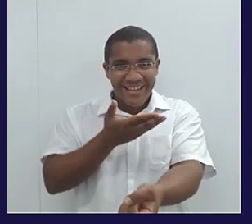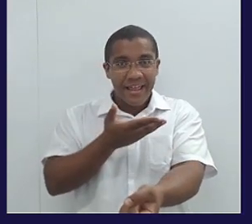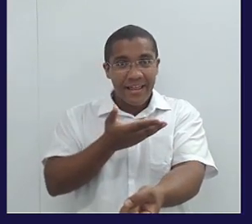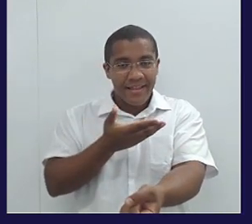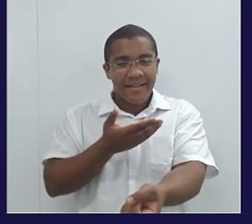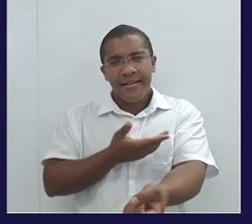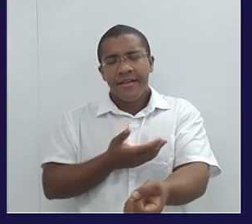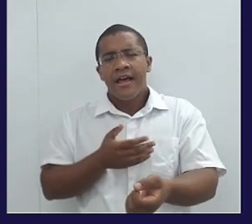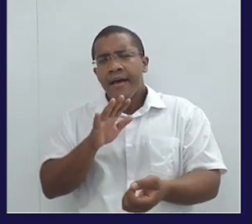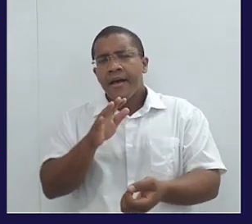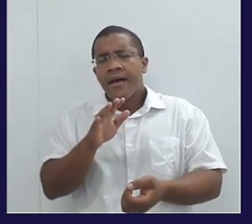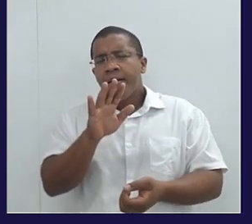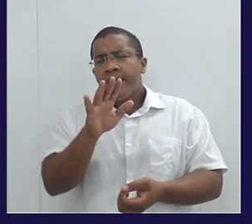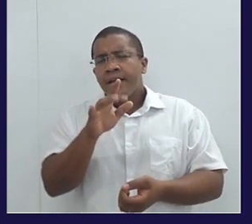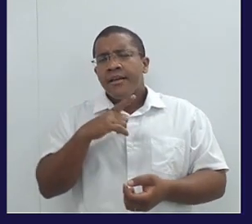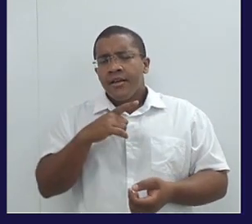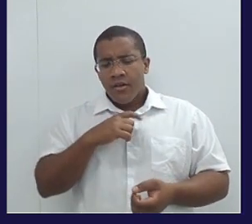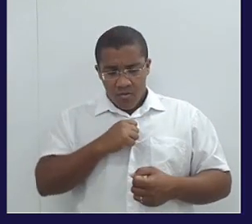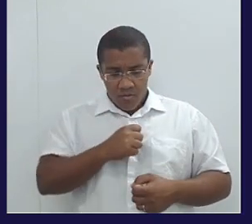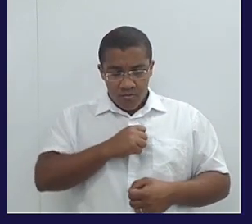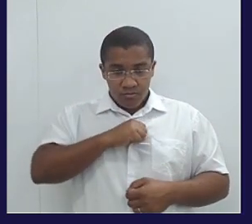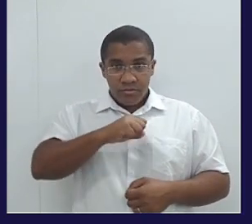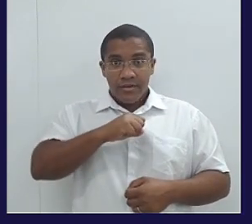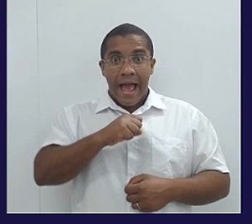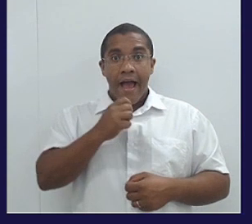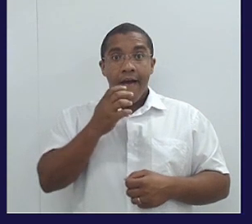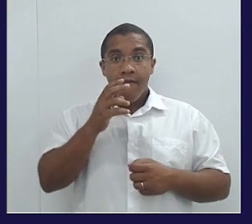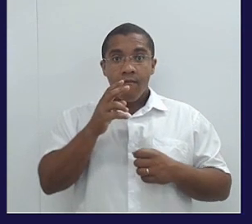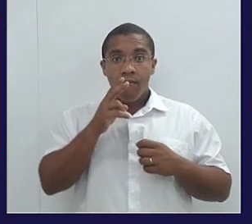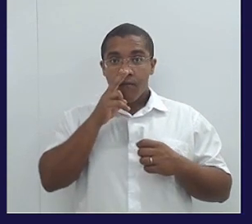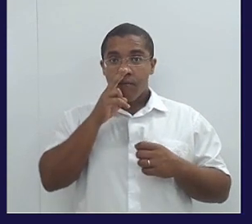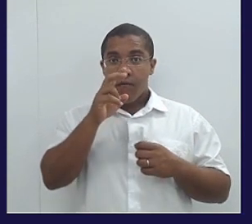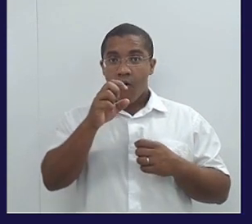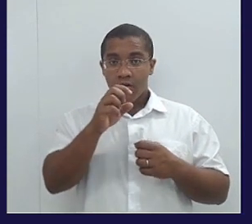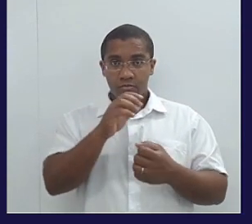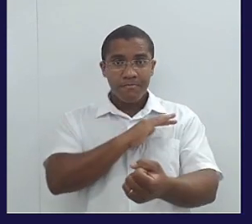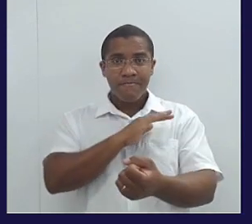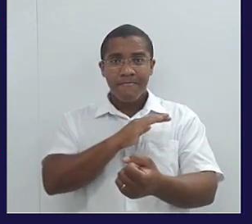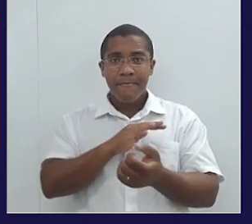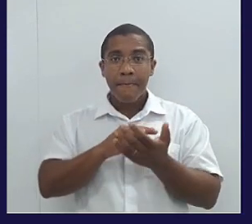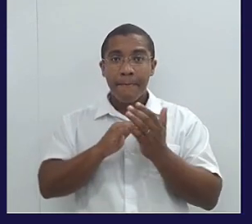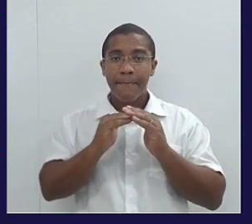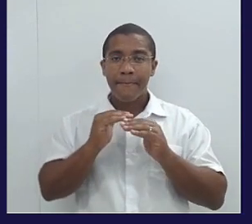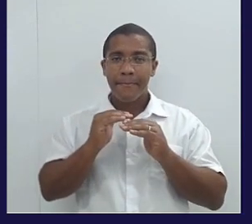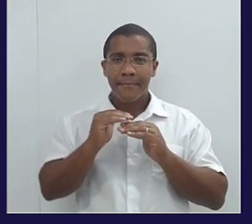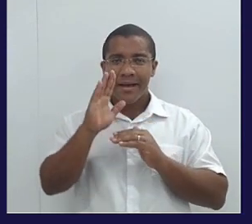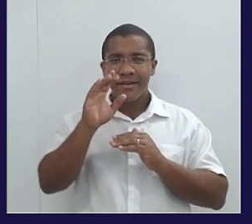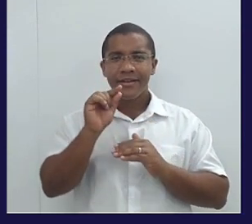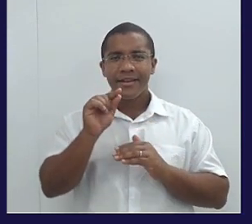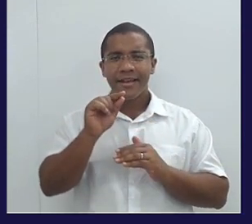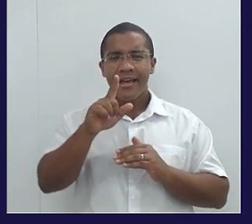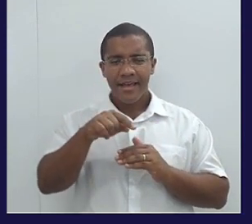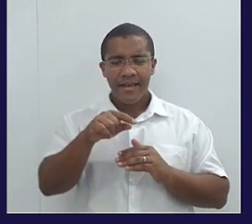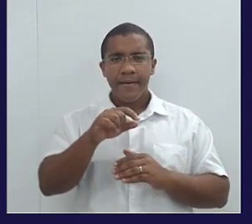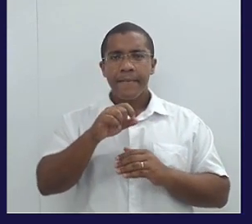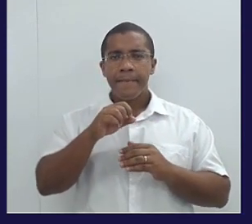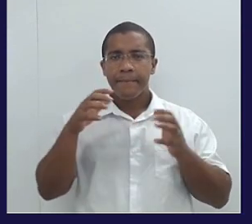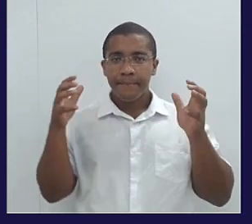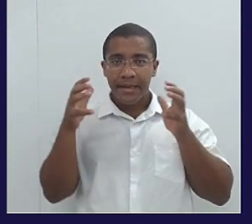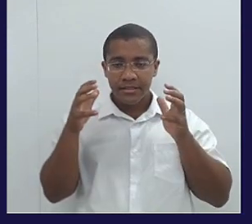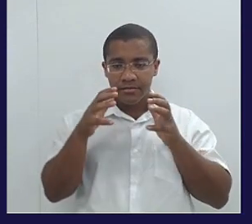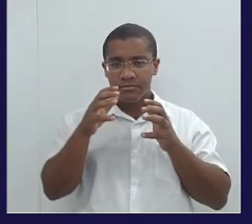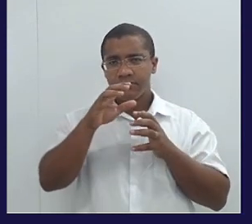maior quando o coração se contrai. Nesse momento, denominada de pressão arterial